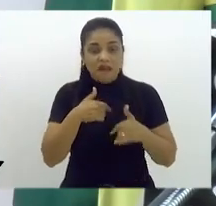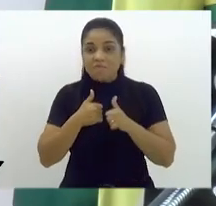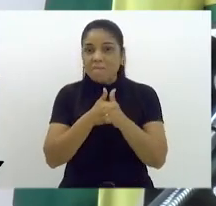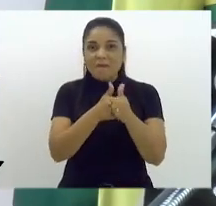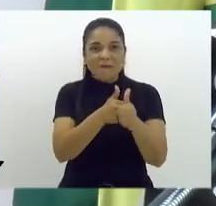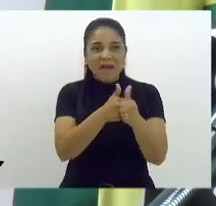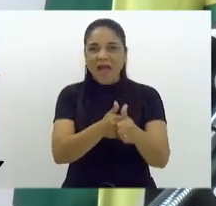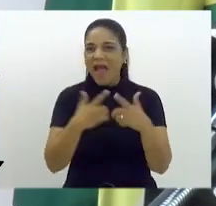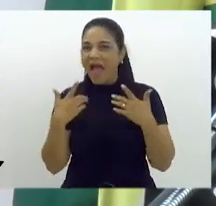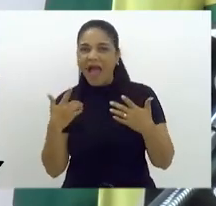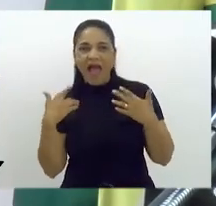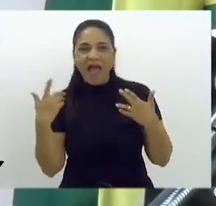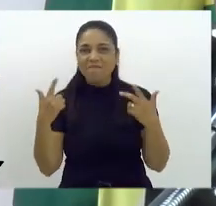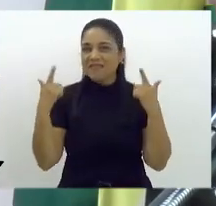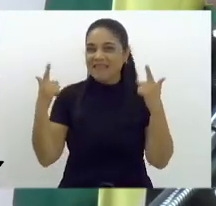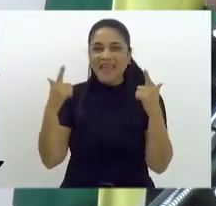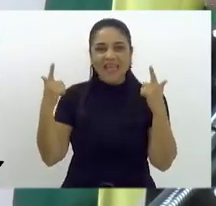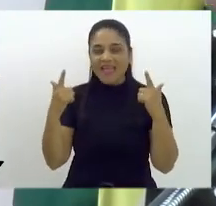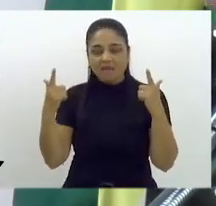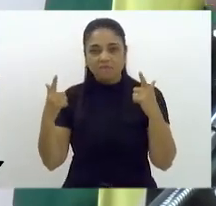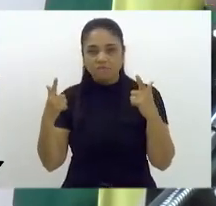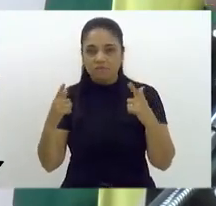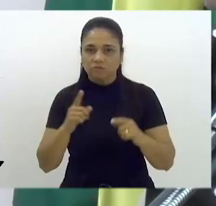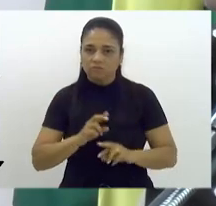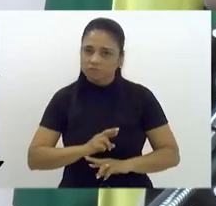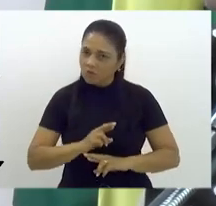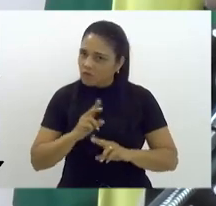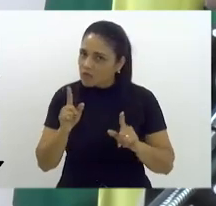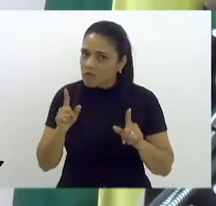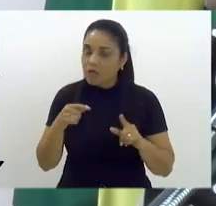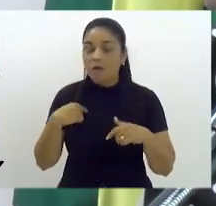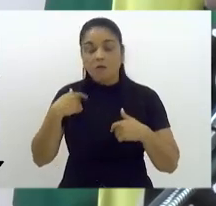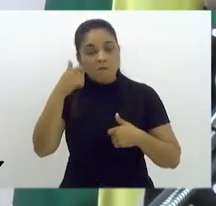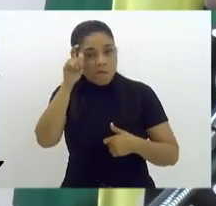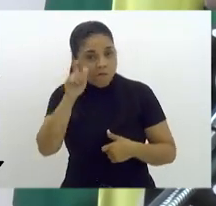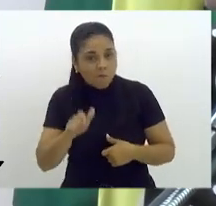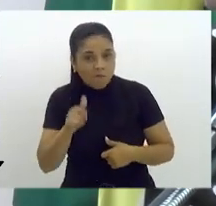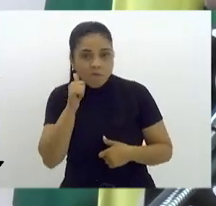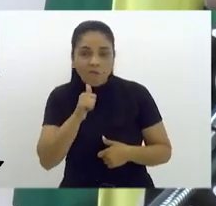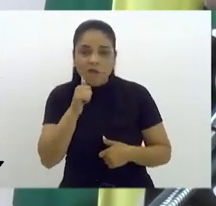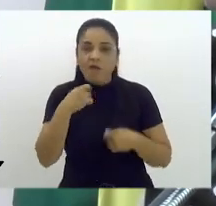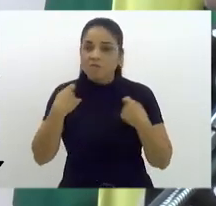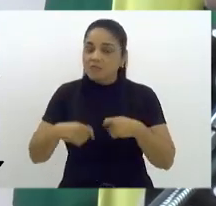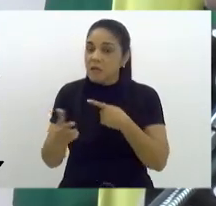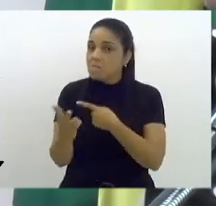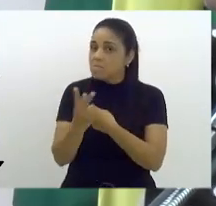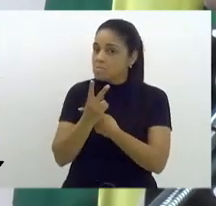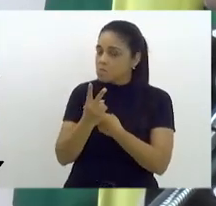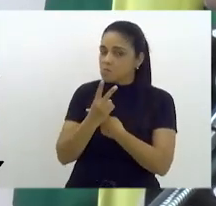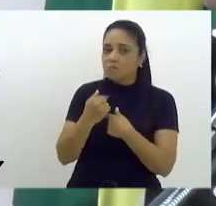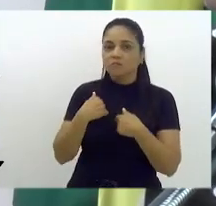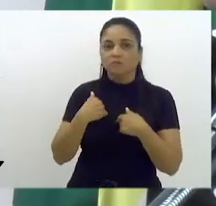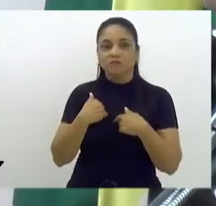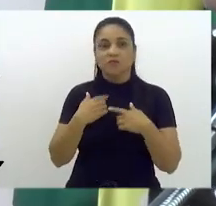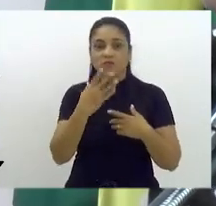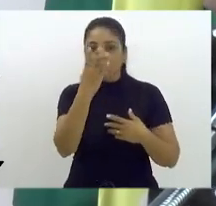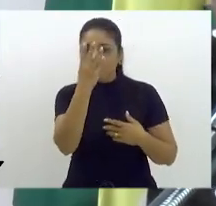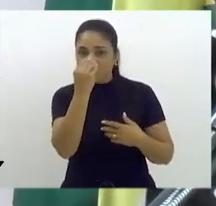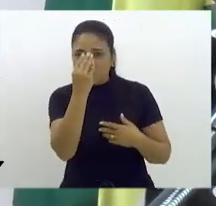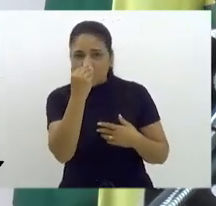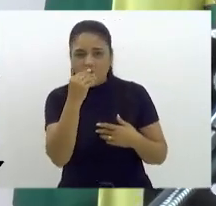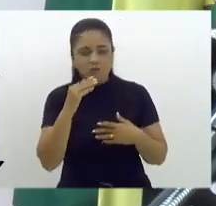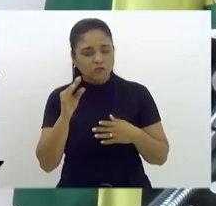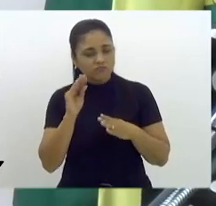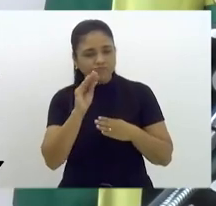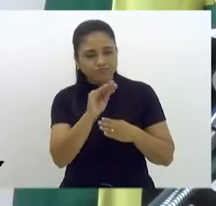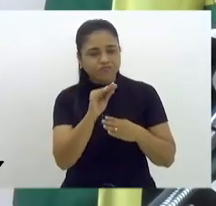acha que é maneiro não é mulheres se proteja não se ataque se ela quer postar foto do jeito que ela quiser não fale nada